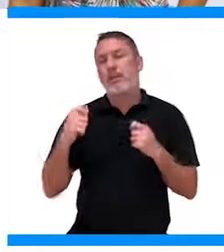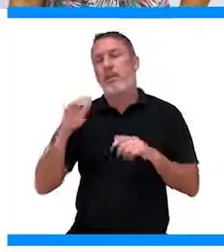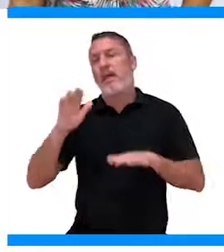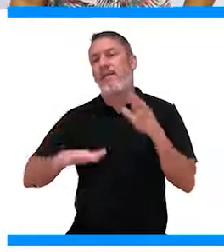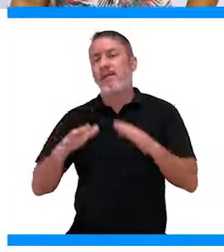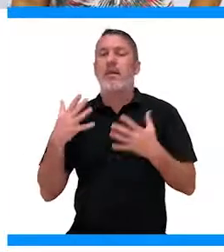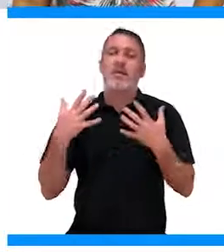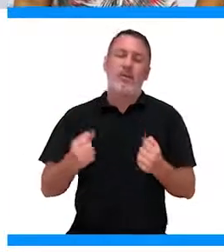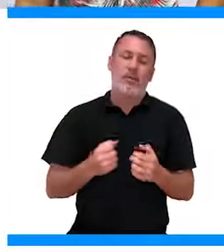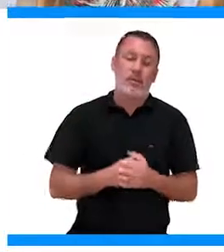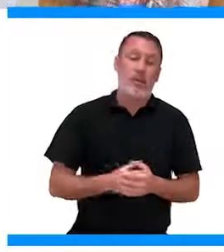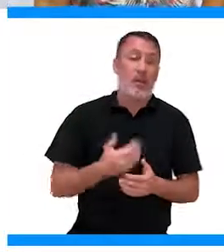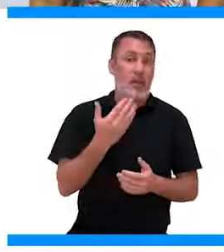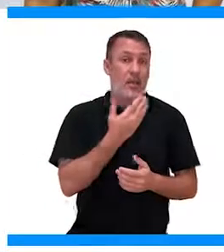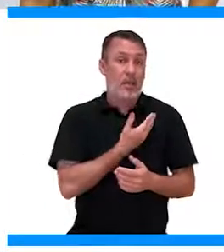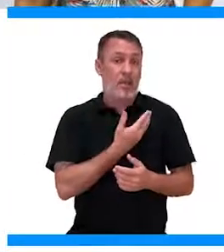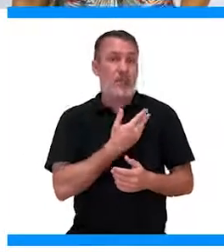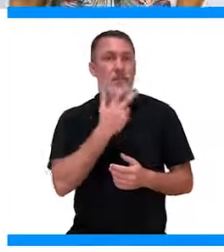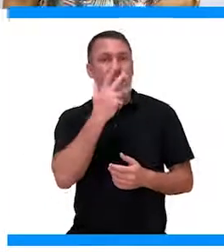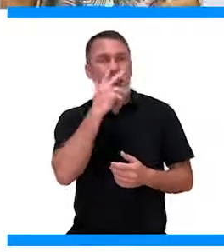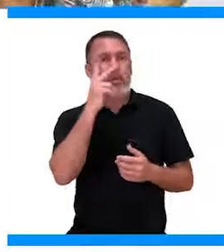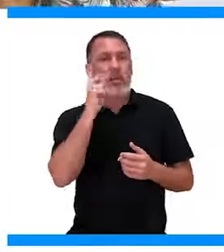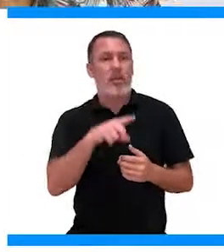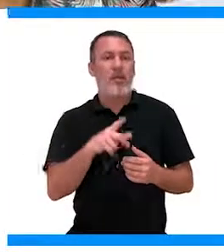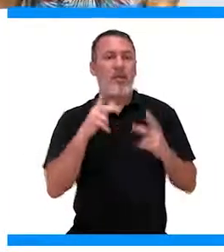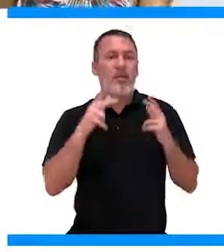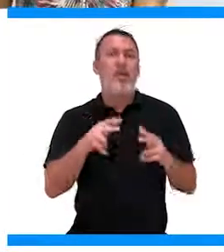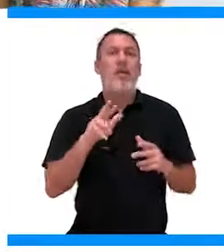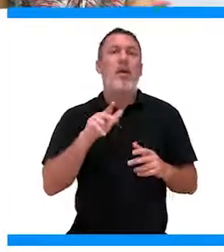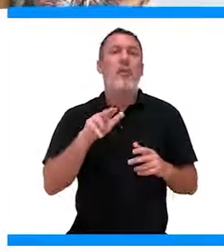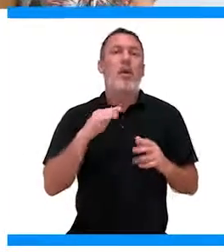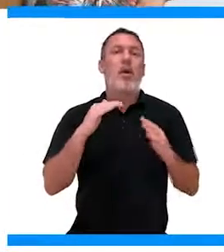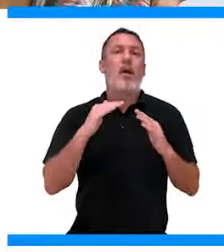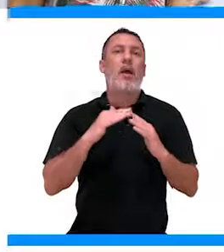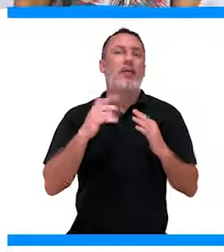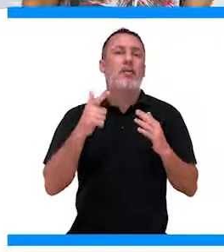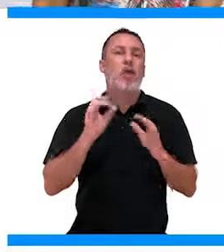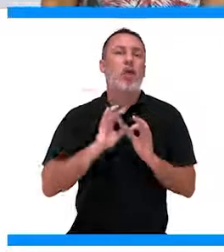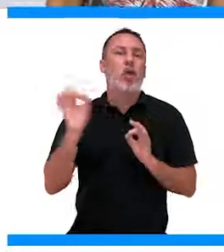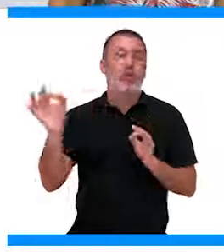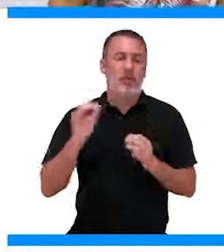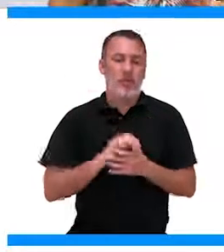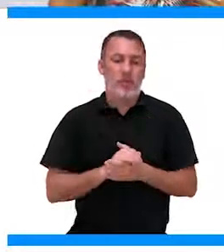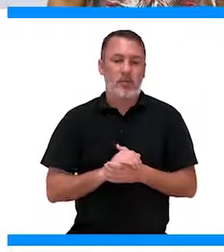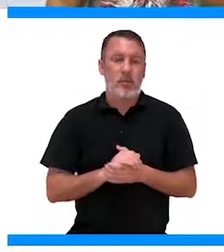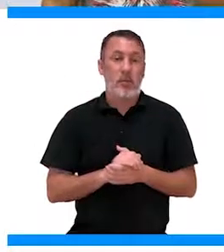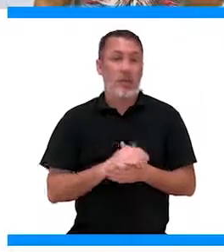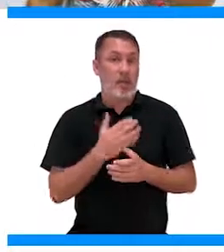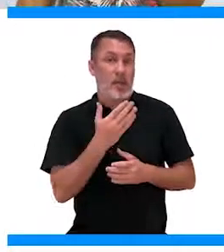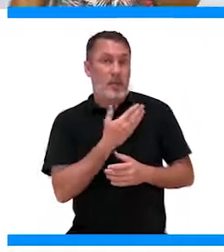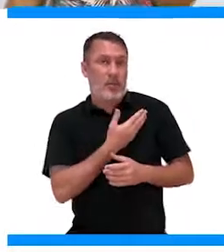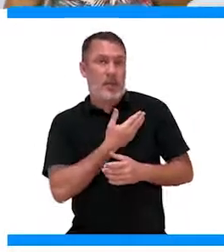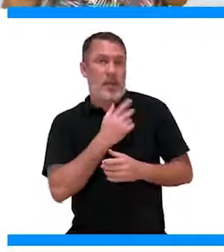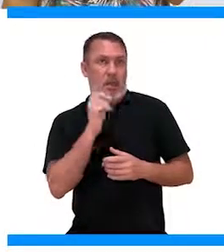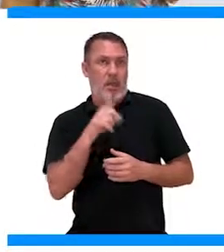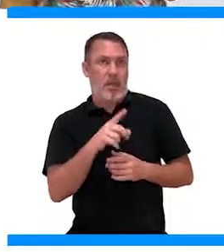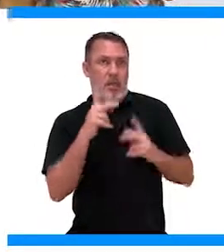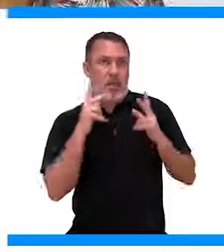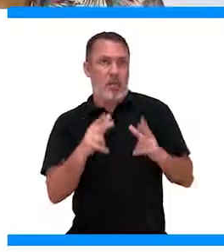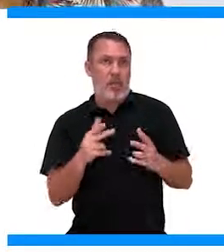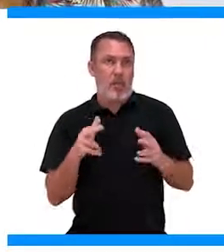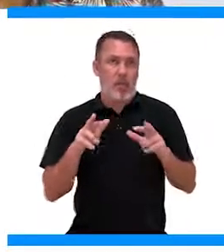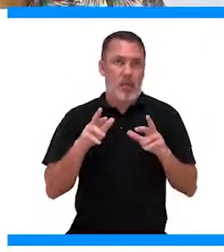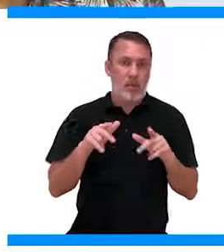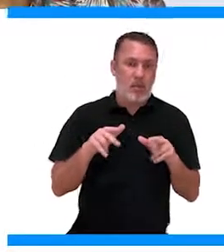abrir mão de vez em quando. Amizade é como ter um irmão que não mora na mesma casa. Então, amizade é como